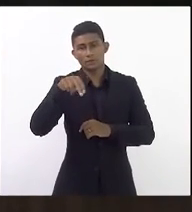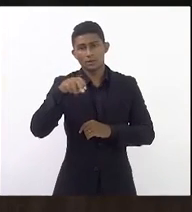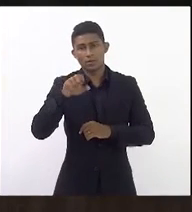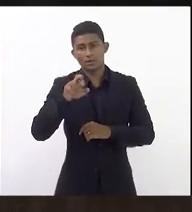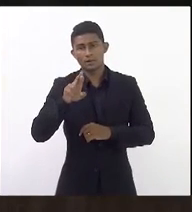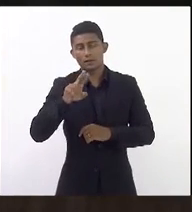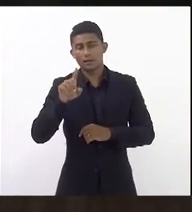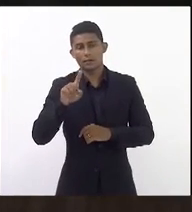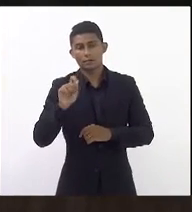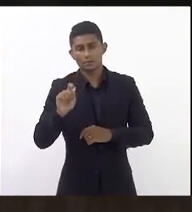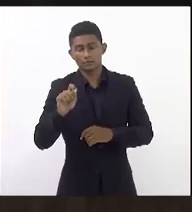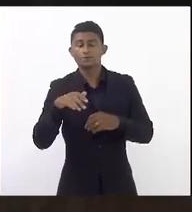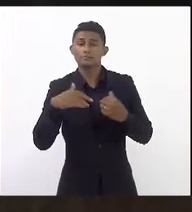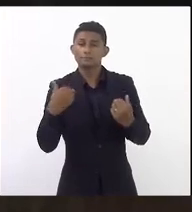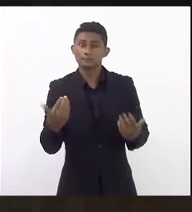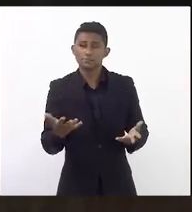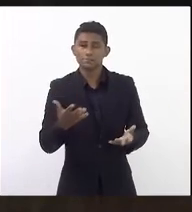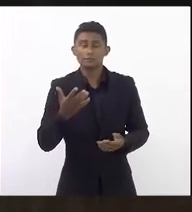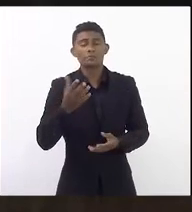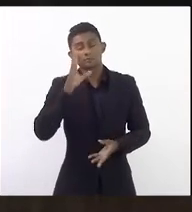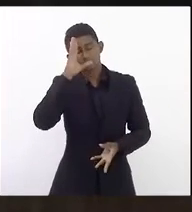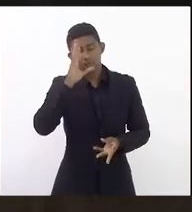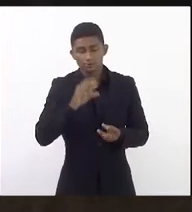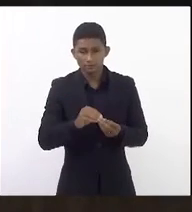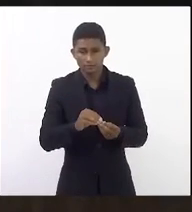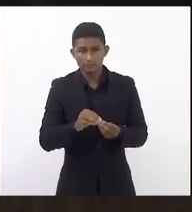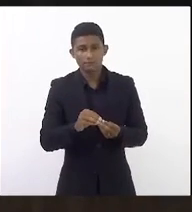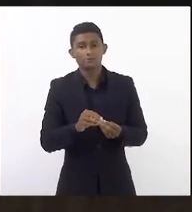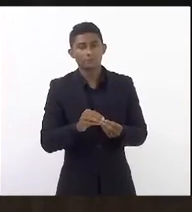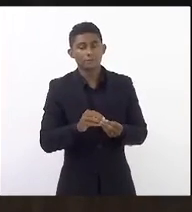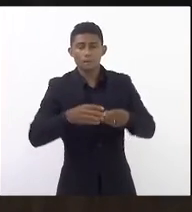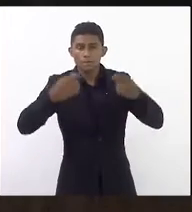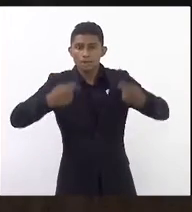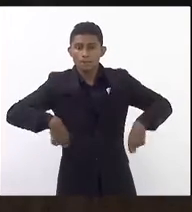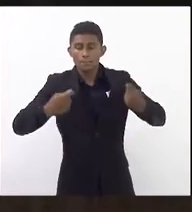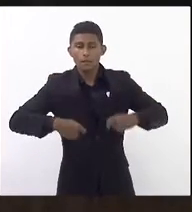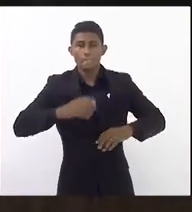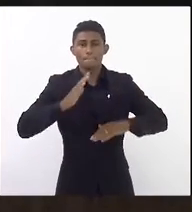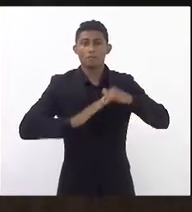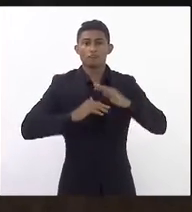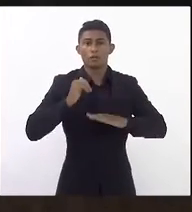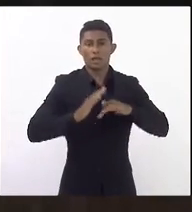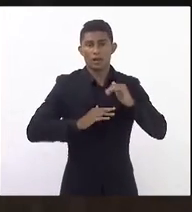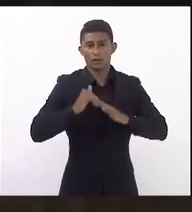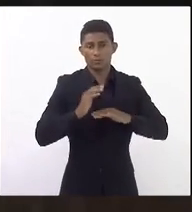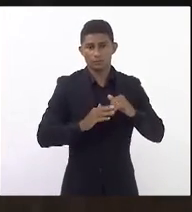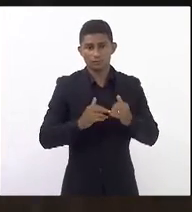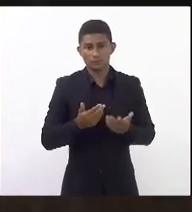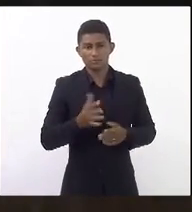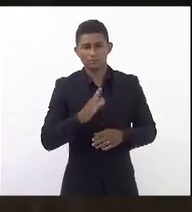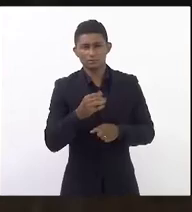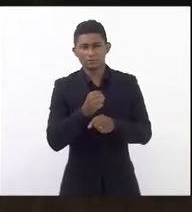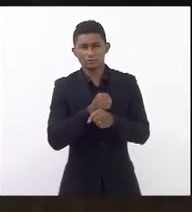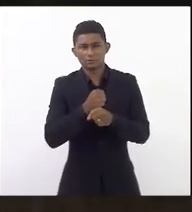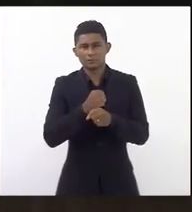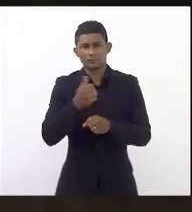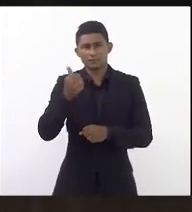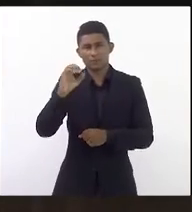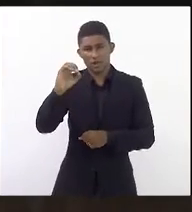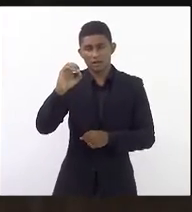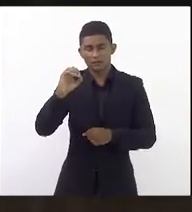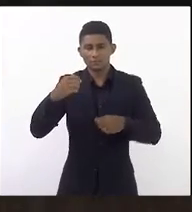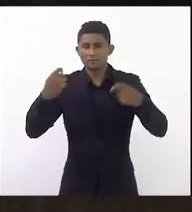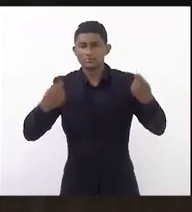por experiência profissional, compatível por prazo superior a 10 anos. Então, nesse